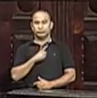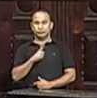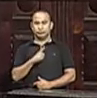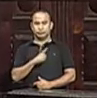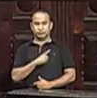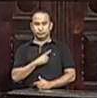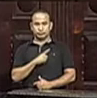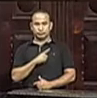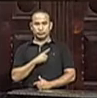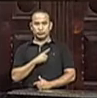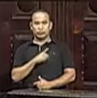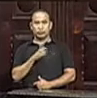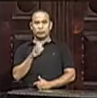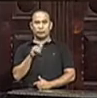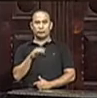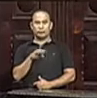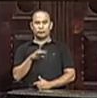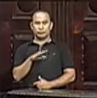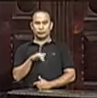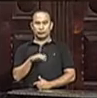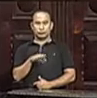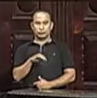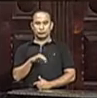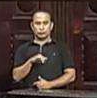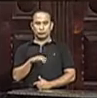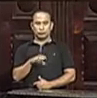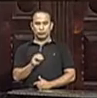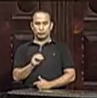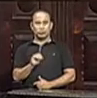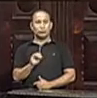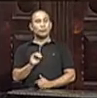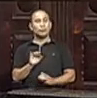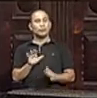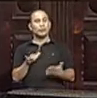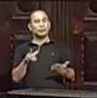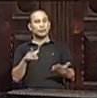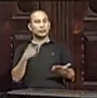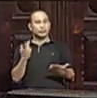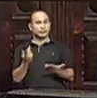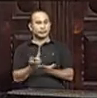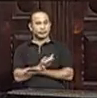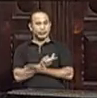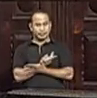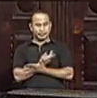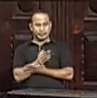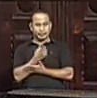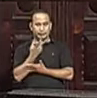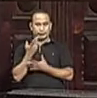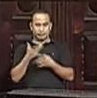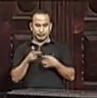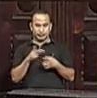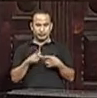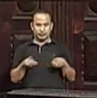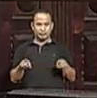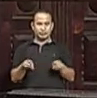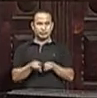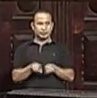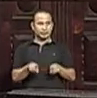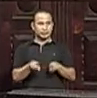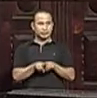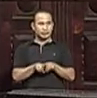aspecto confiscatório, porque quando o tem, afeta também a